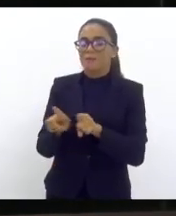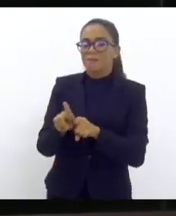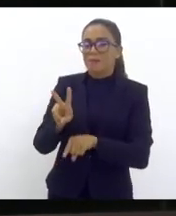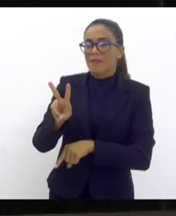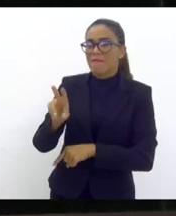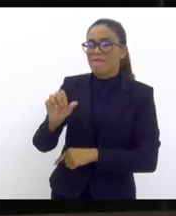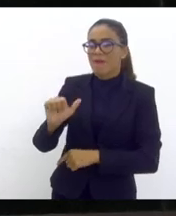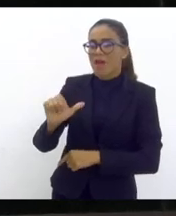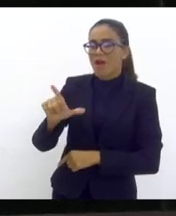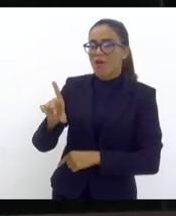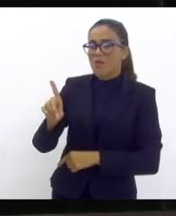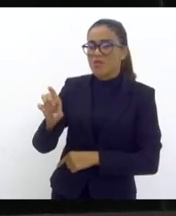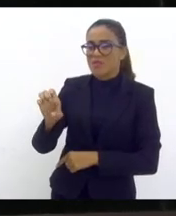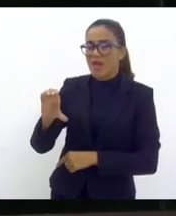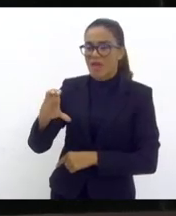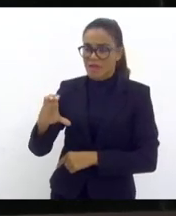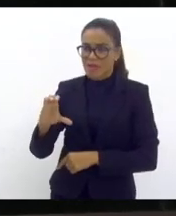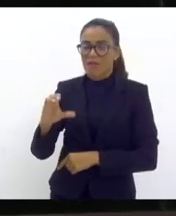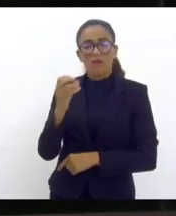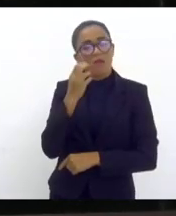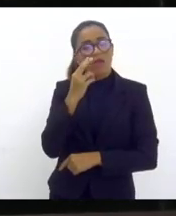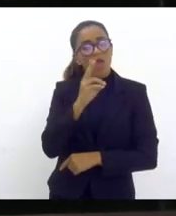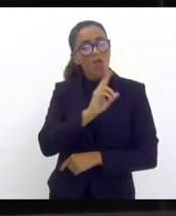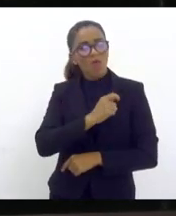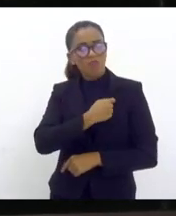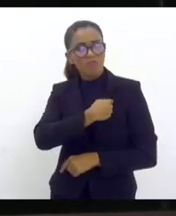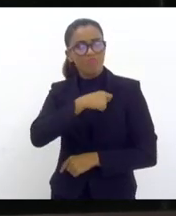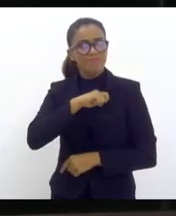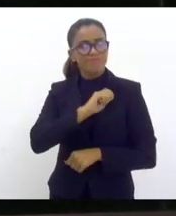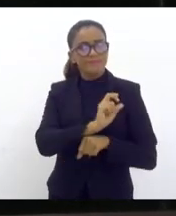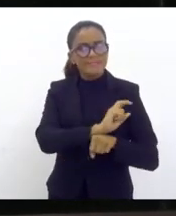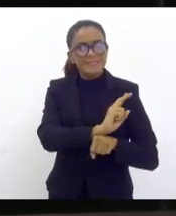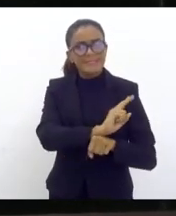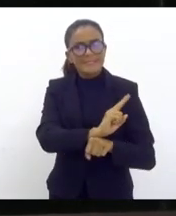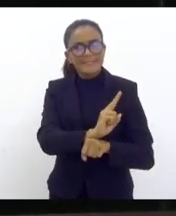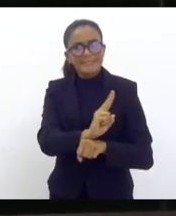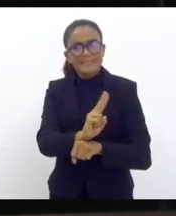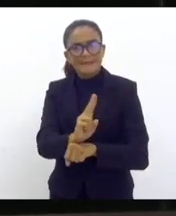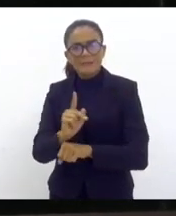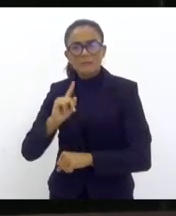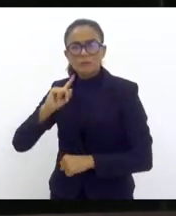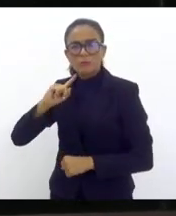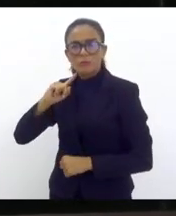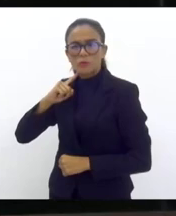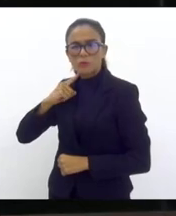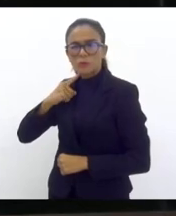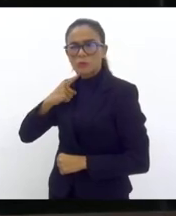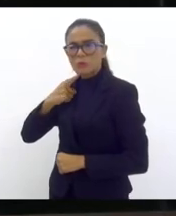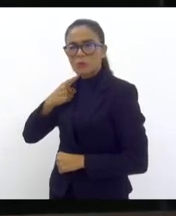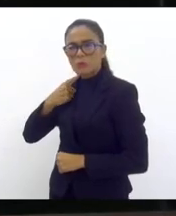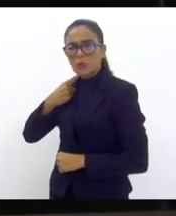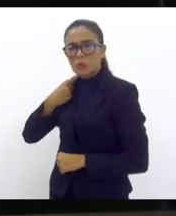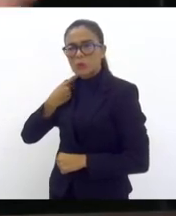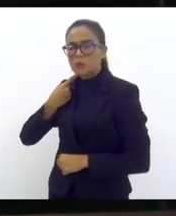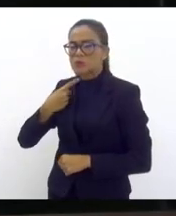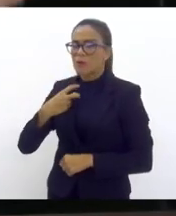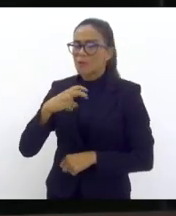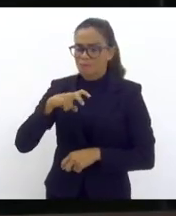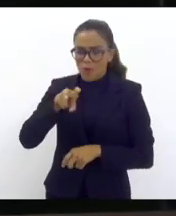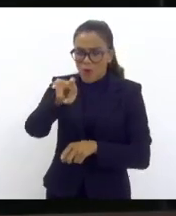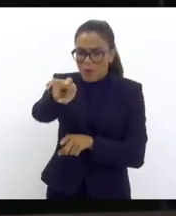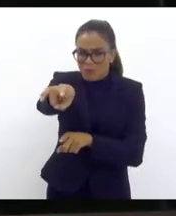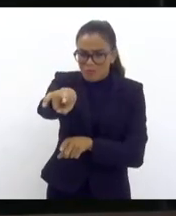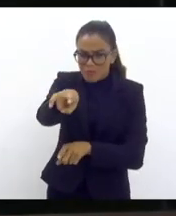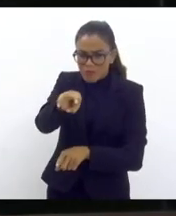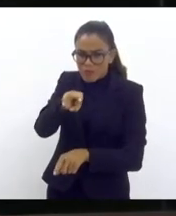fiscalizando os ramais da SuperVia e a gente viu sugerada nos